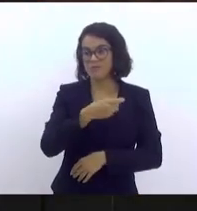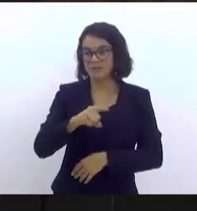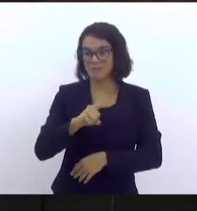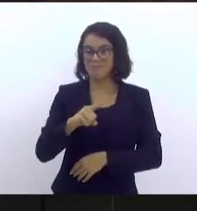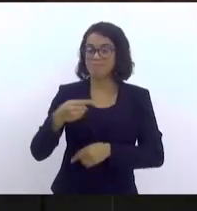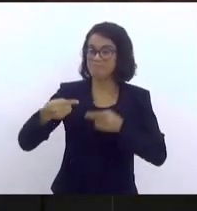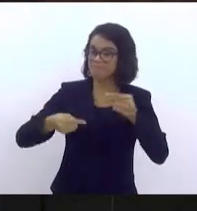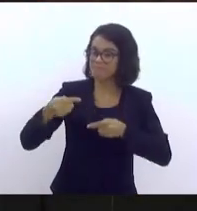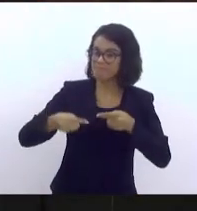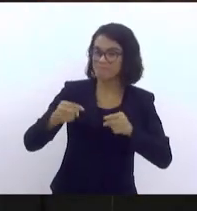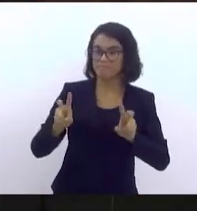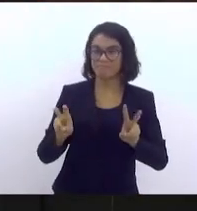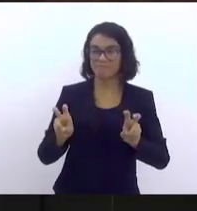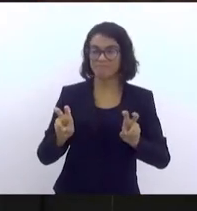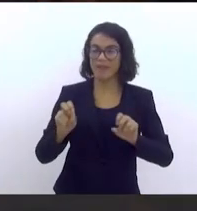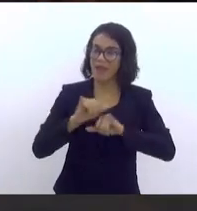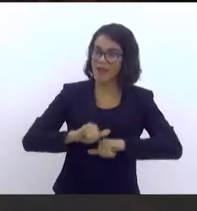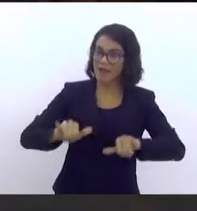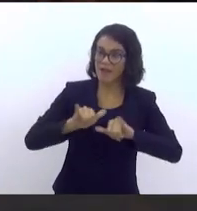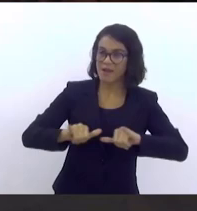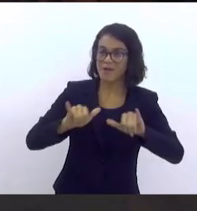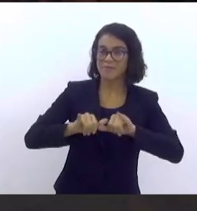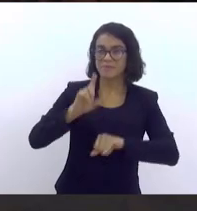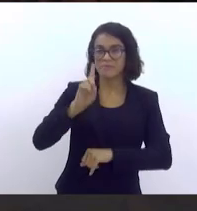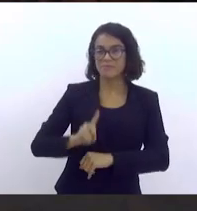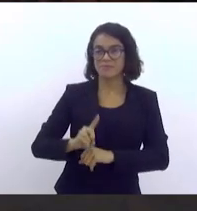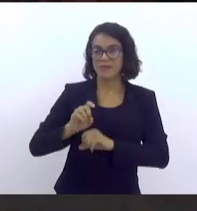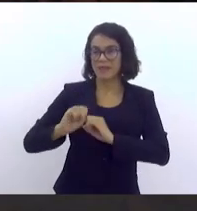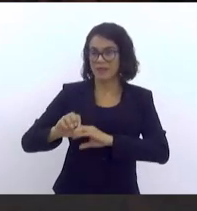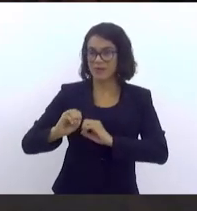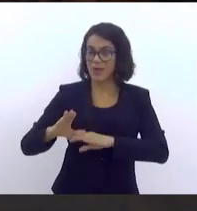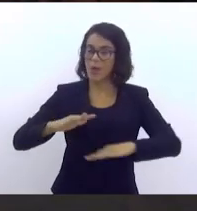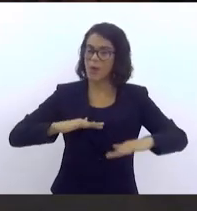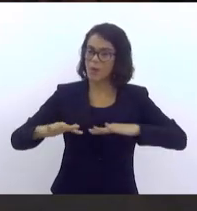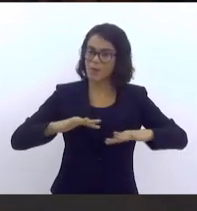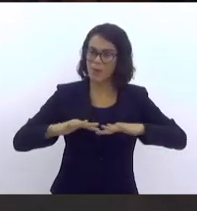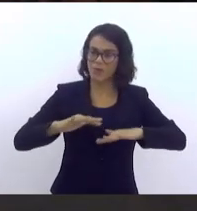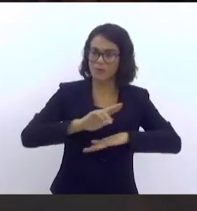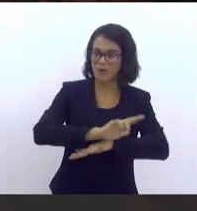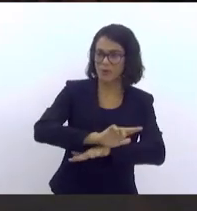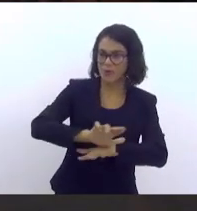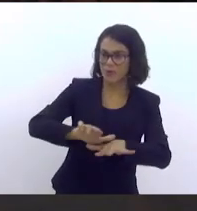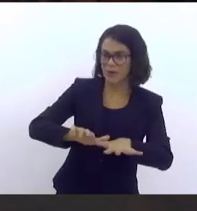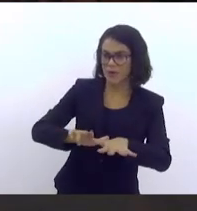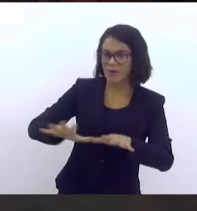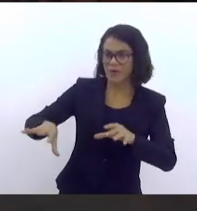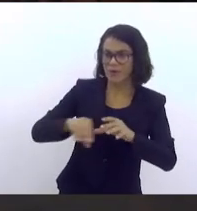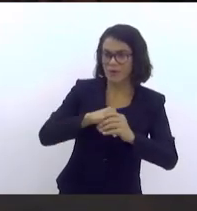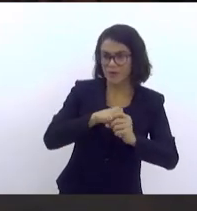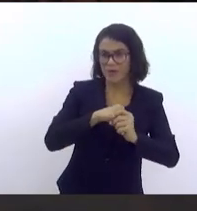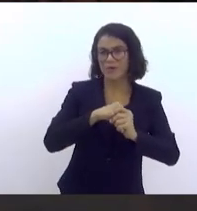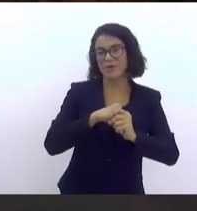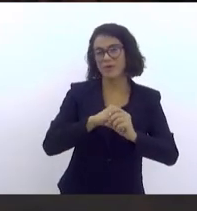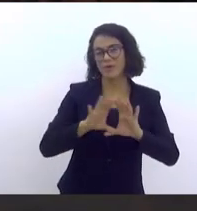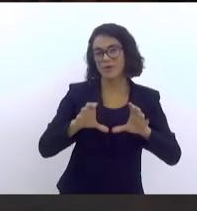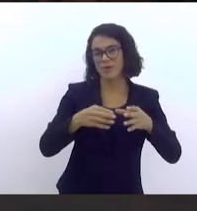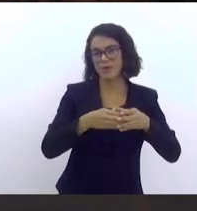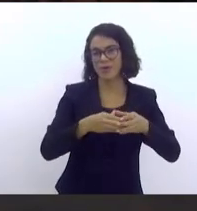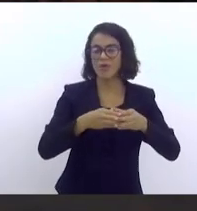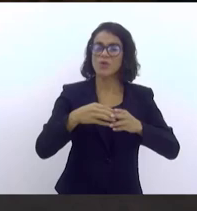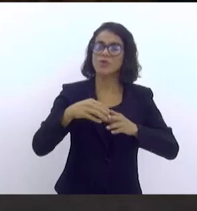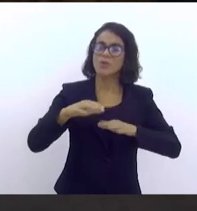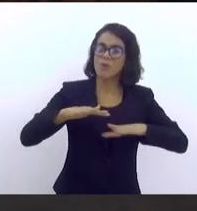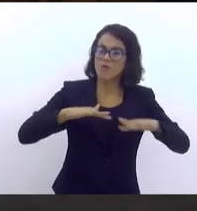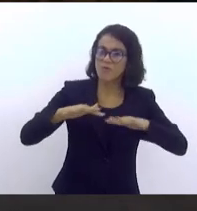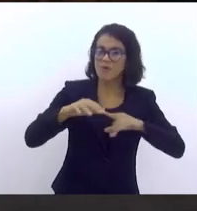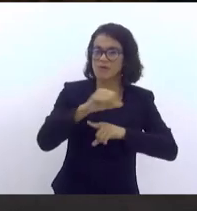assunto né a campanha Nacional pelo direito à educação é um movimento plural que é formado por uma rede né de movimentos